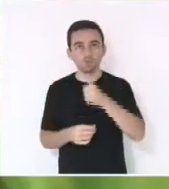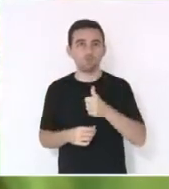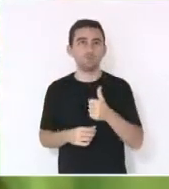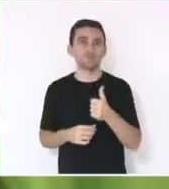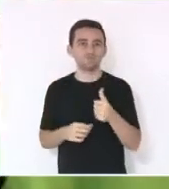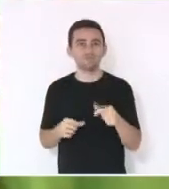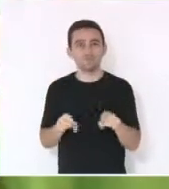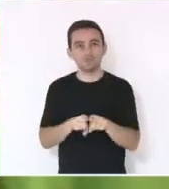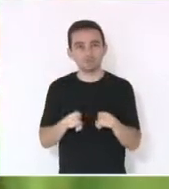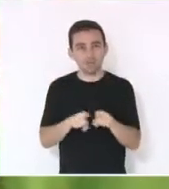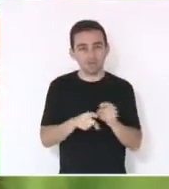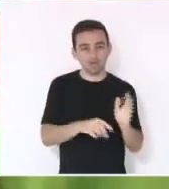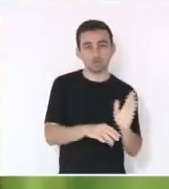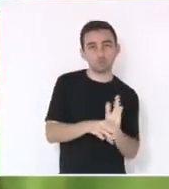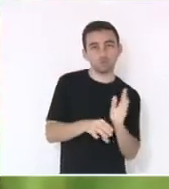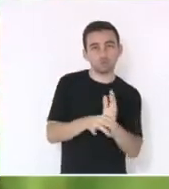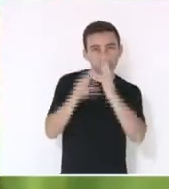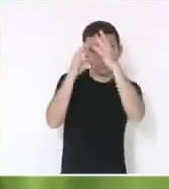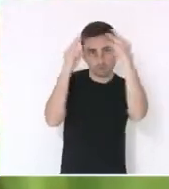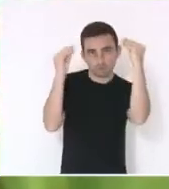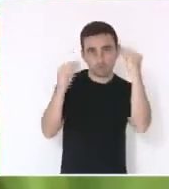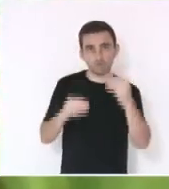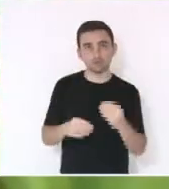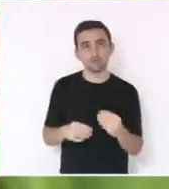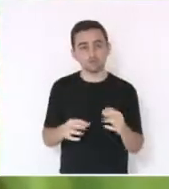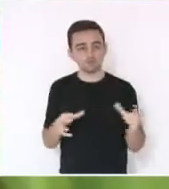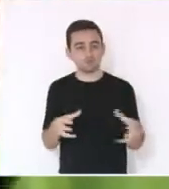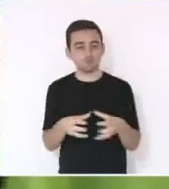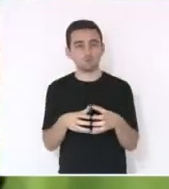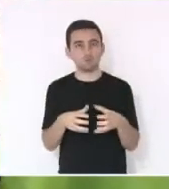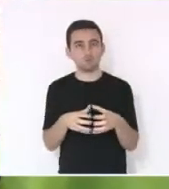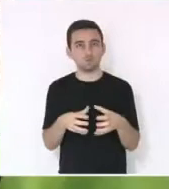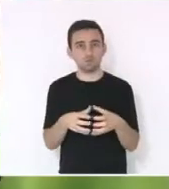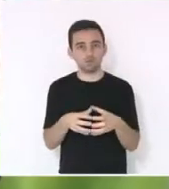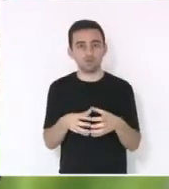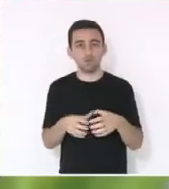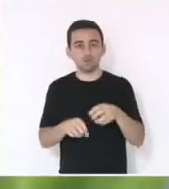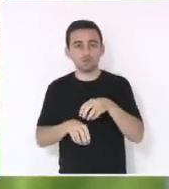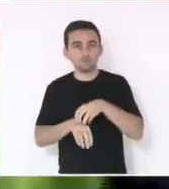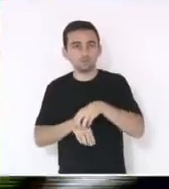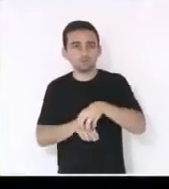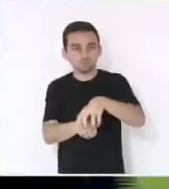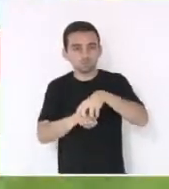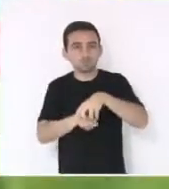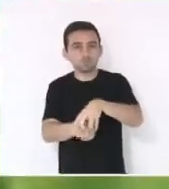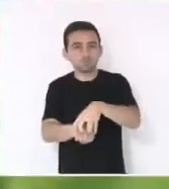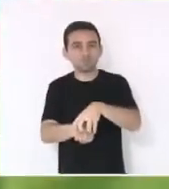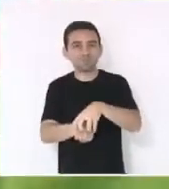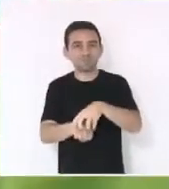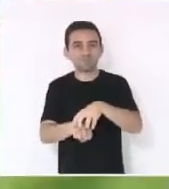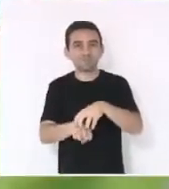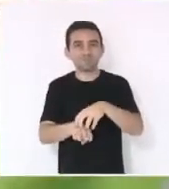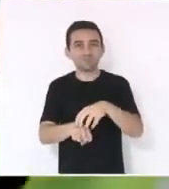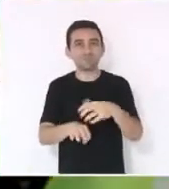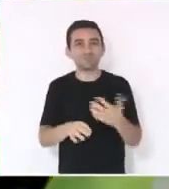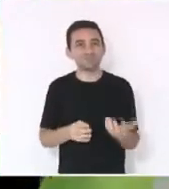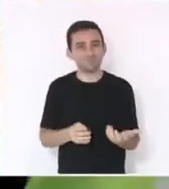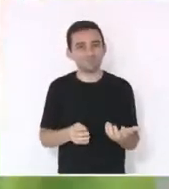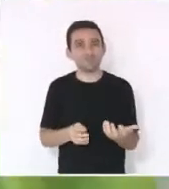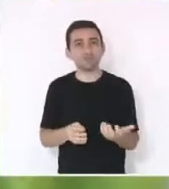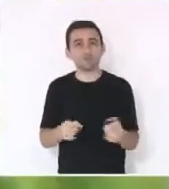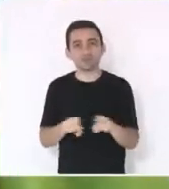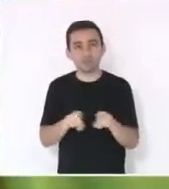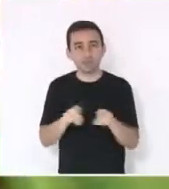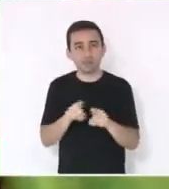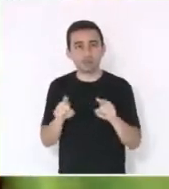equipe do auxiliar de enfermagem, a equipe de quem transporta, a equipe dos